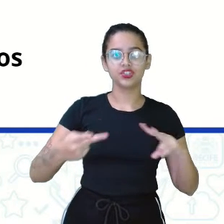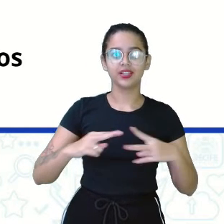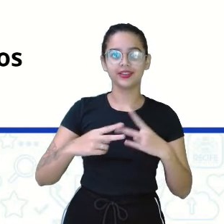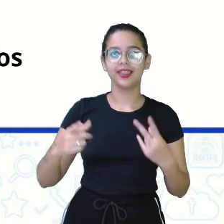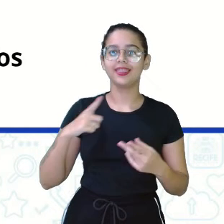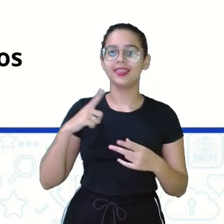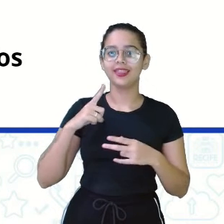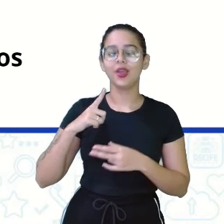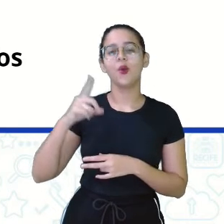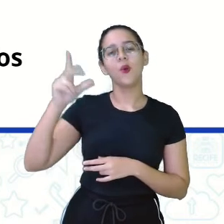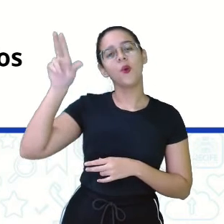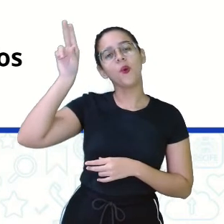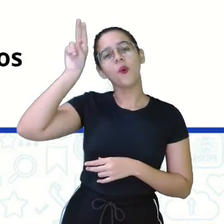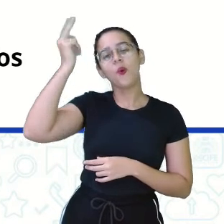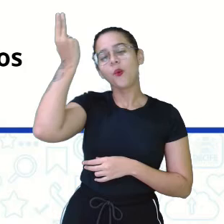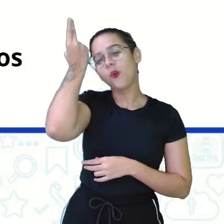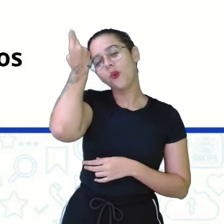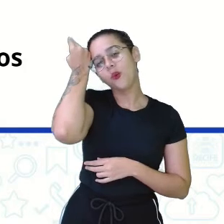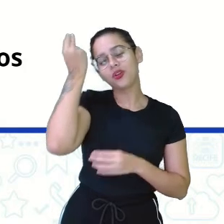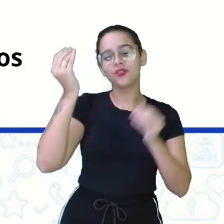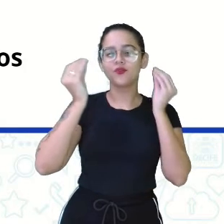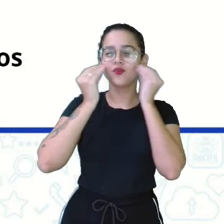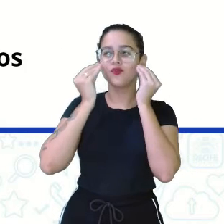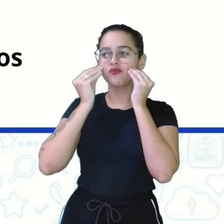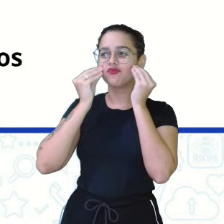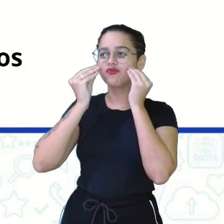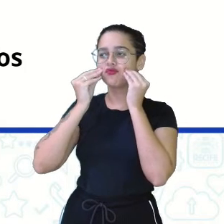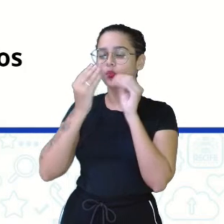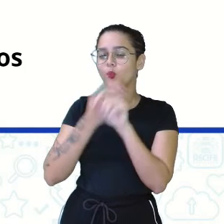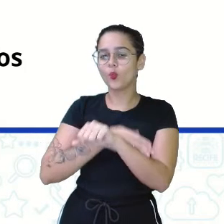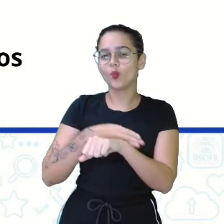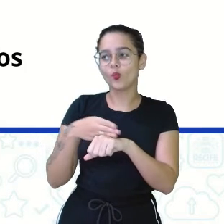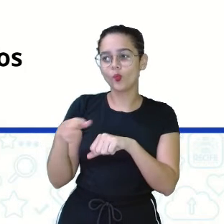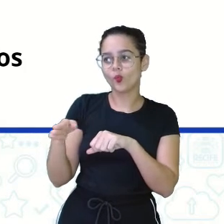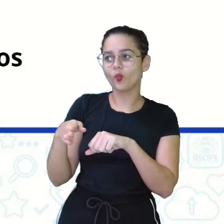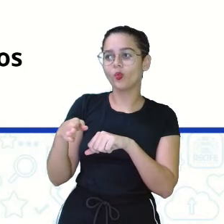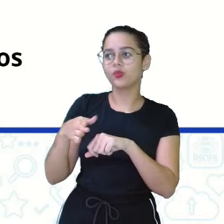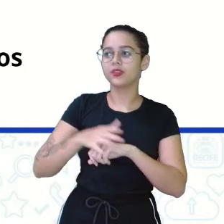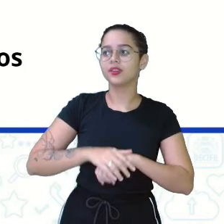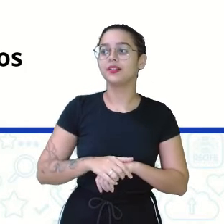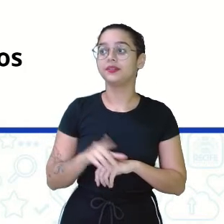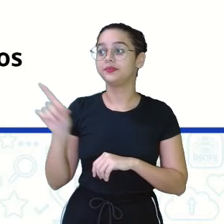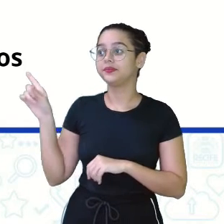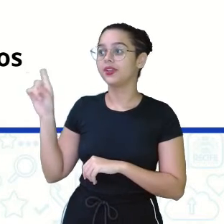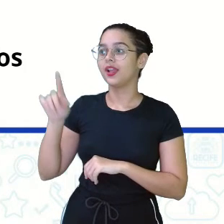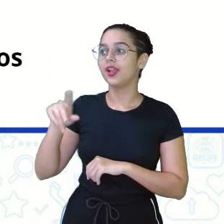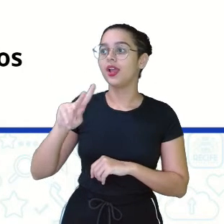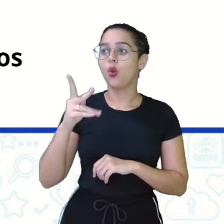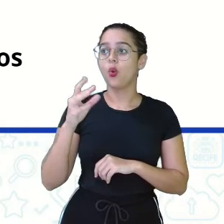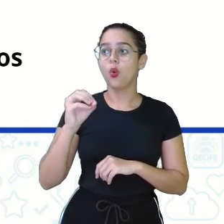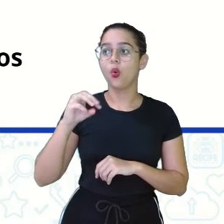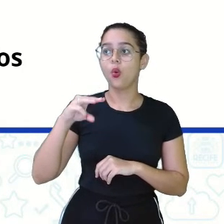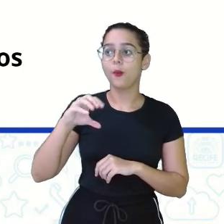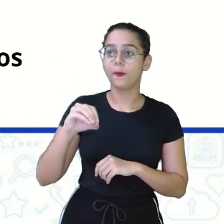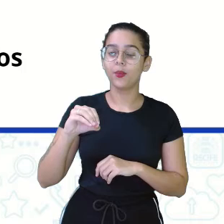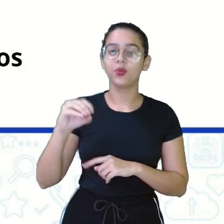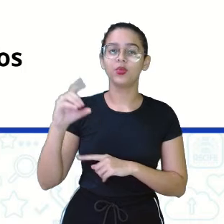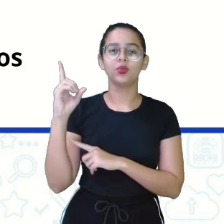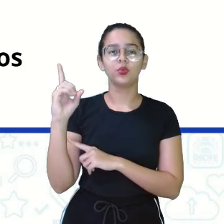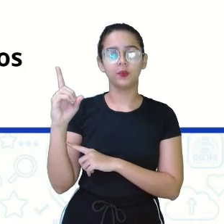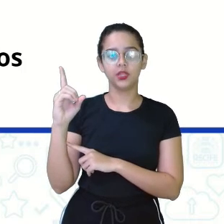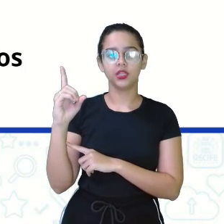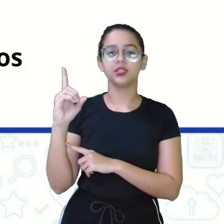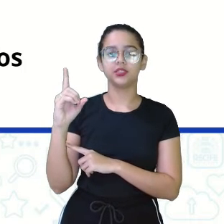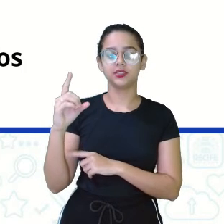um coelhinho super fofinho, olha lá, branquinho. Esse é homozigoto dominante. A gente sabe